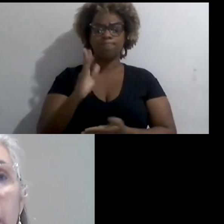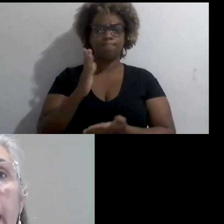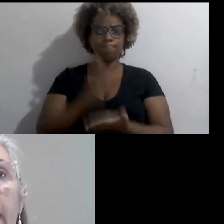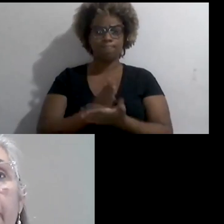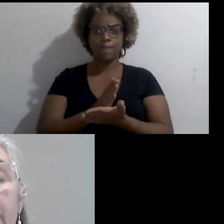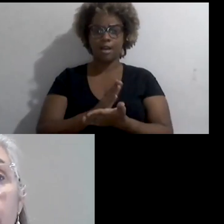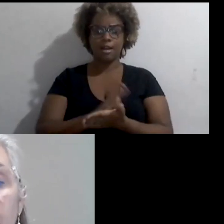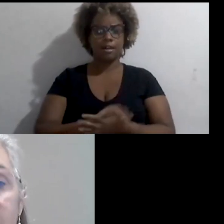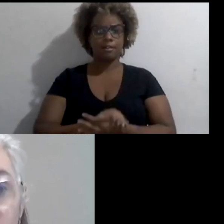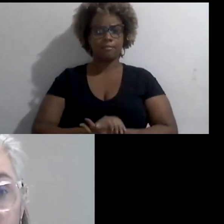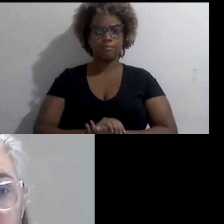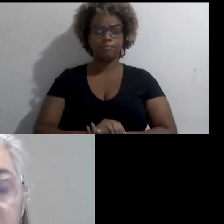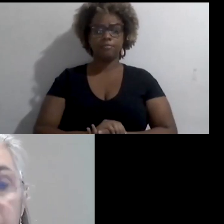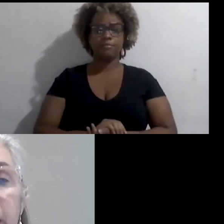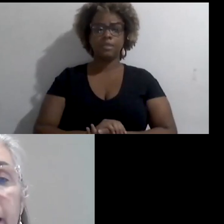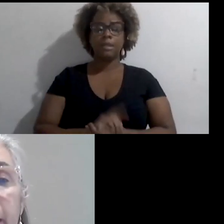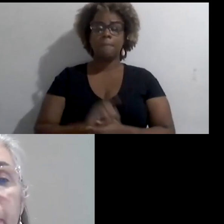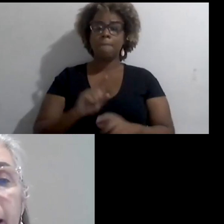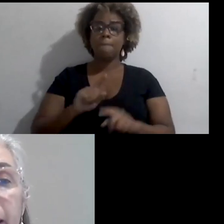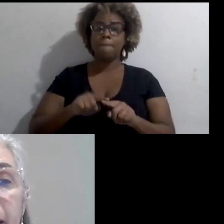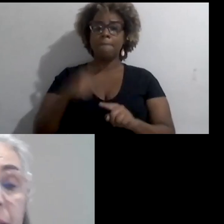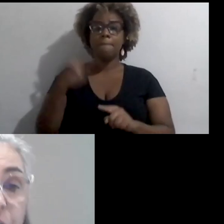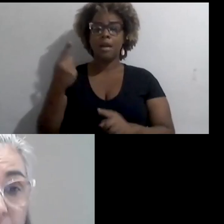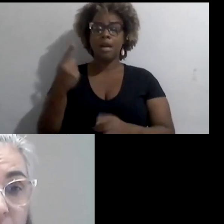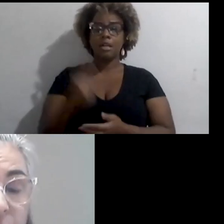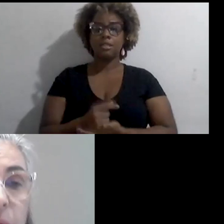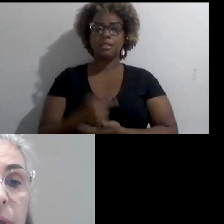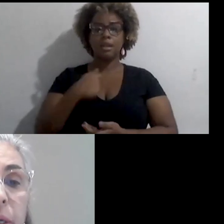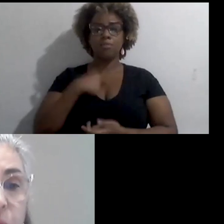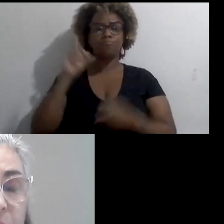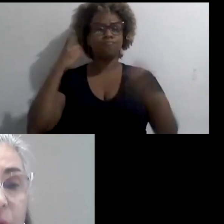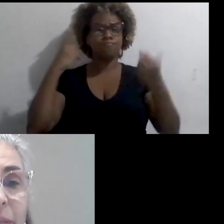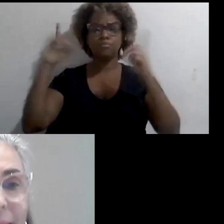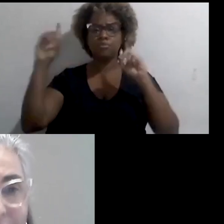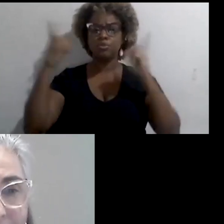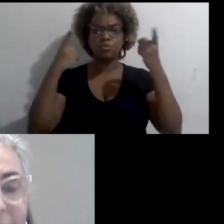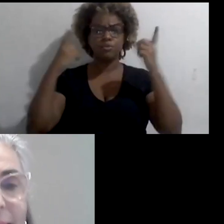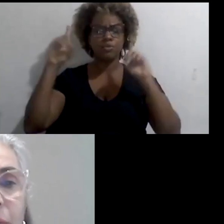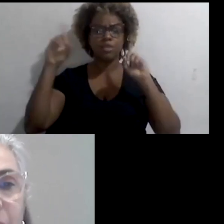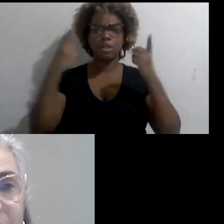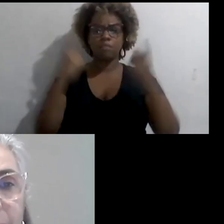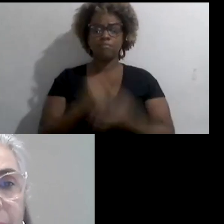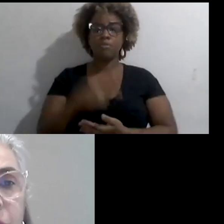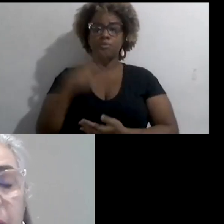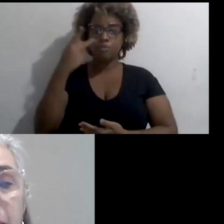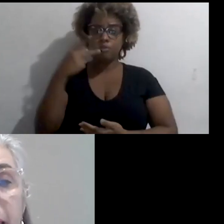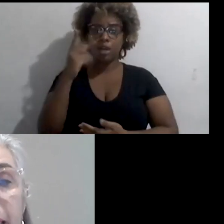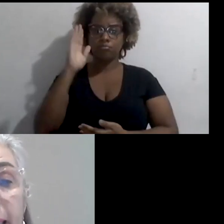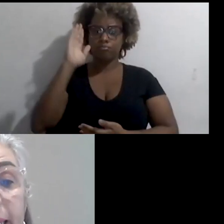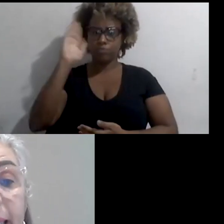isso, fiquei muito na dúvida, né, aí me dirijo inclusive ao secretário